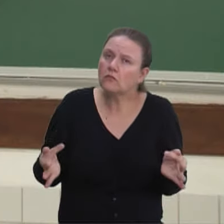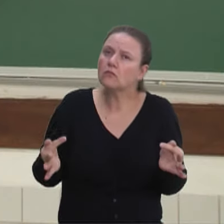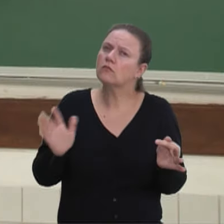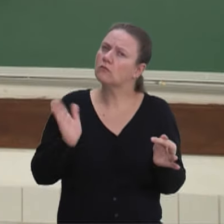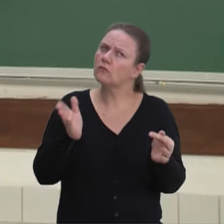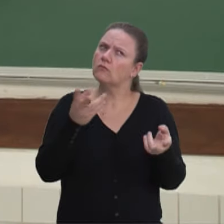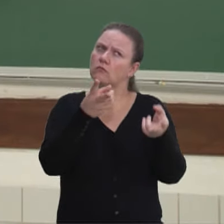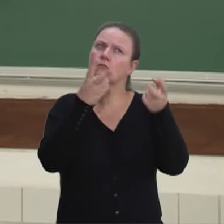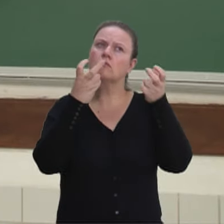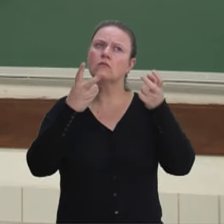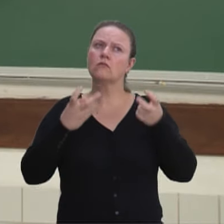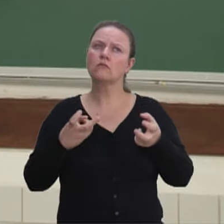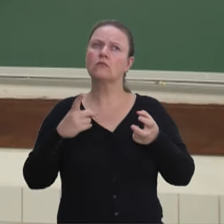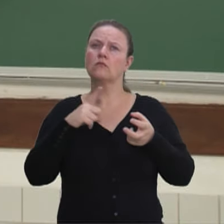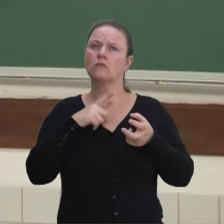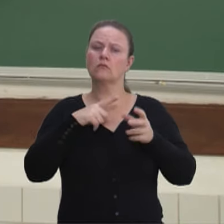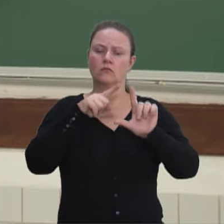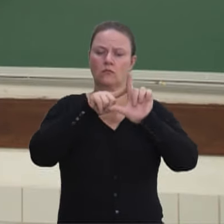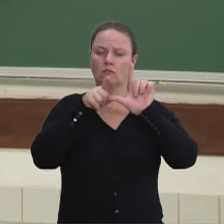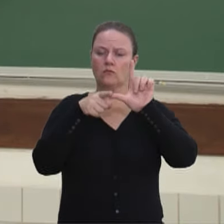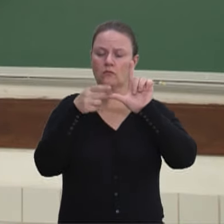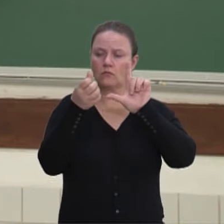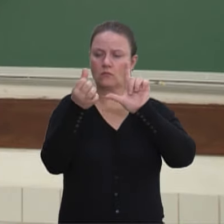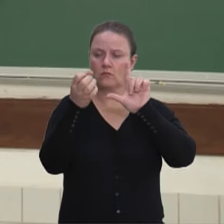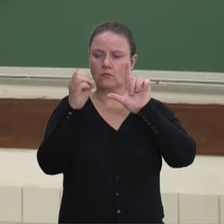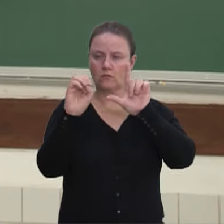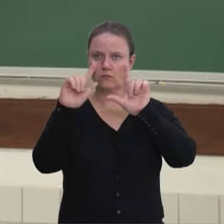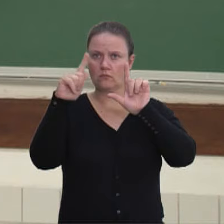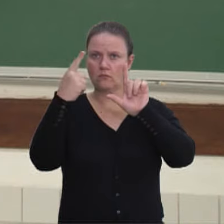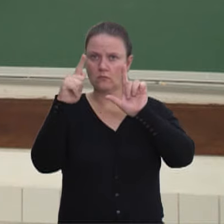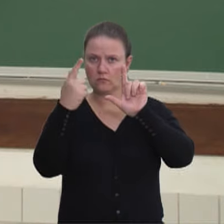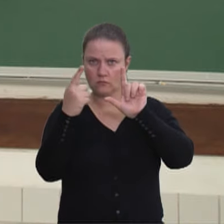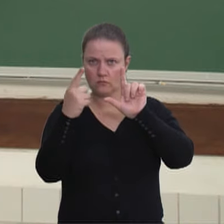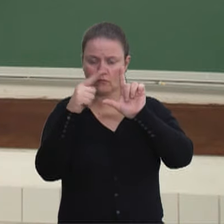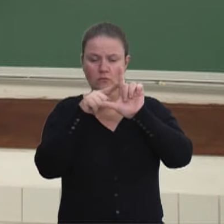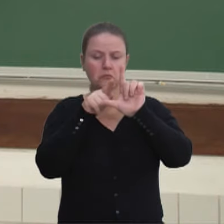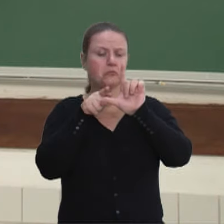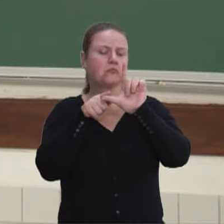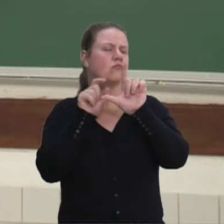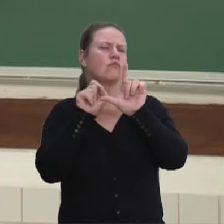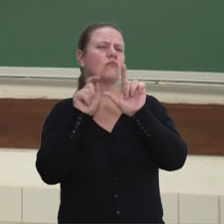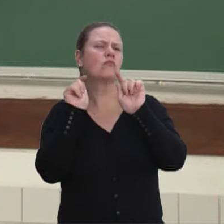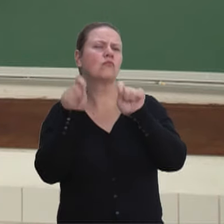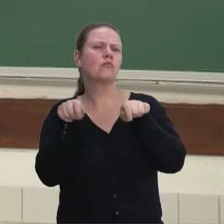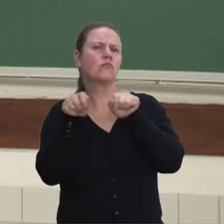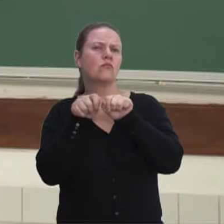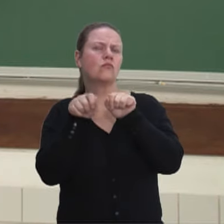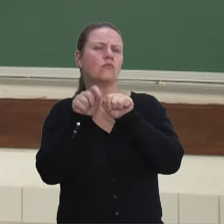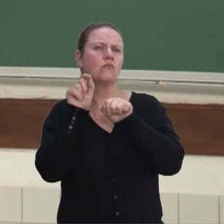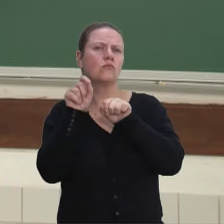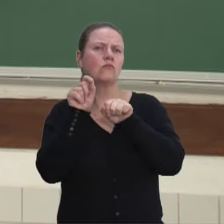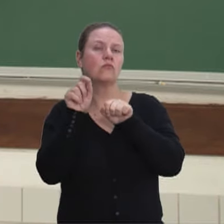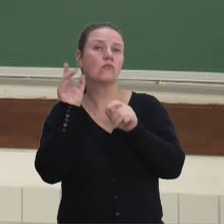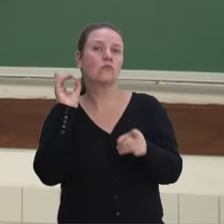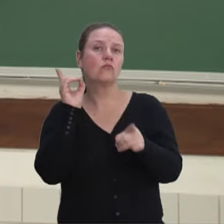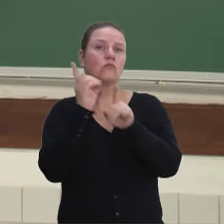fazer. Tem o meu ângulo de 60 graus. O que é esse ângulo de 60 graus? O que eu posso fazer com ele? Encontrar o coeficiente